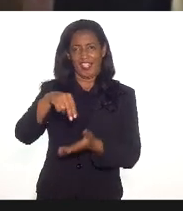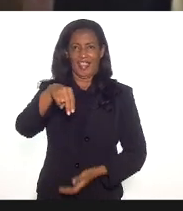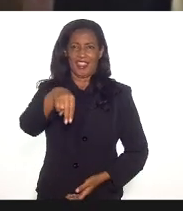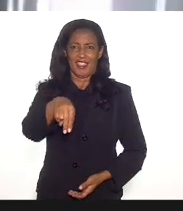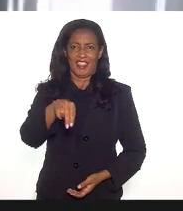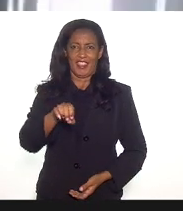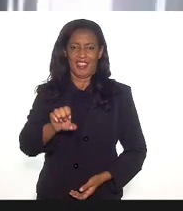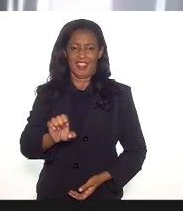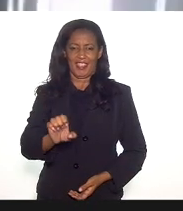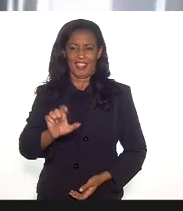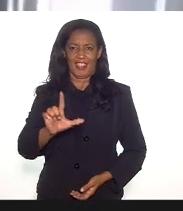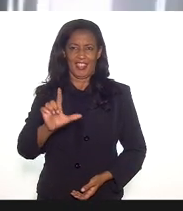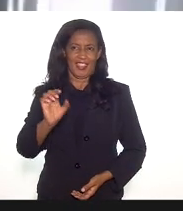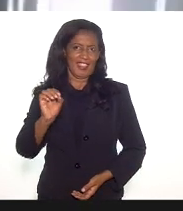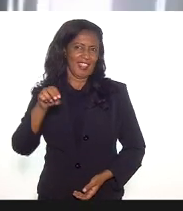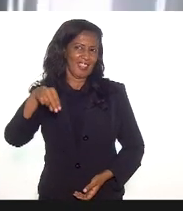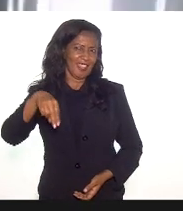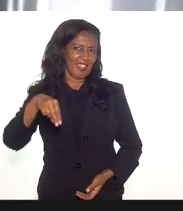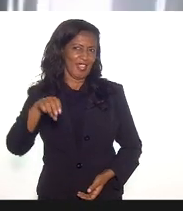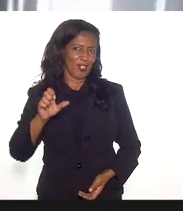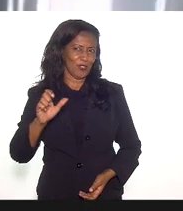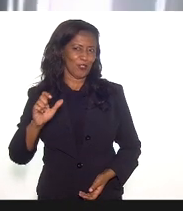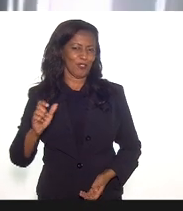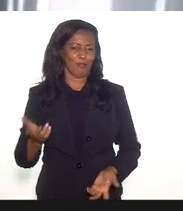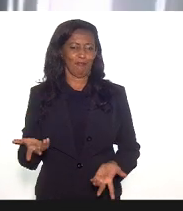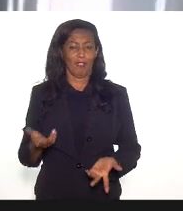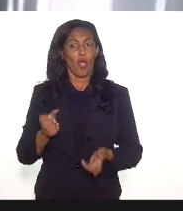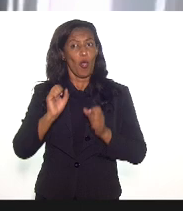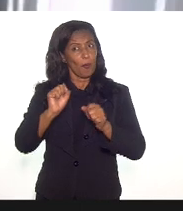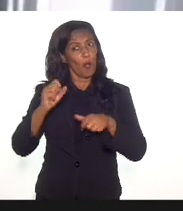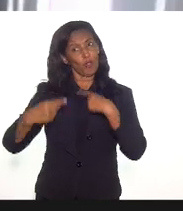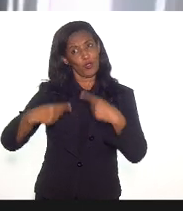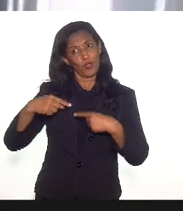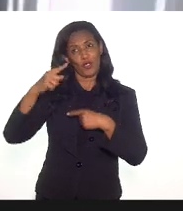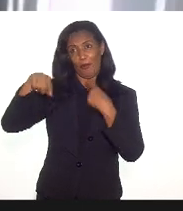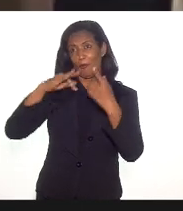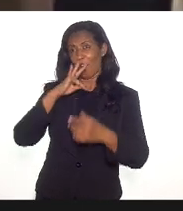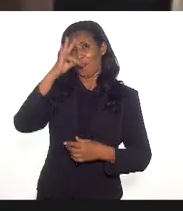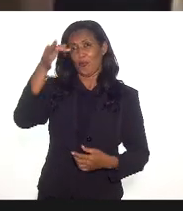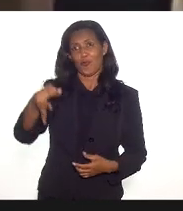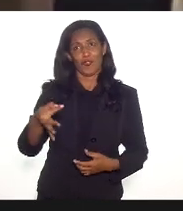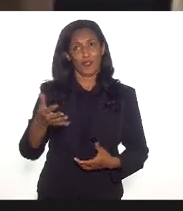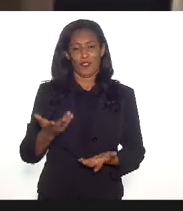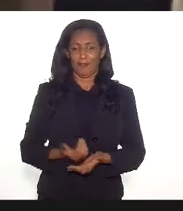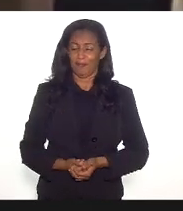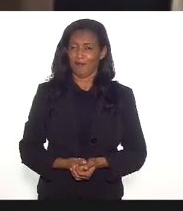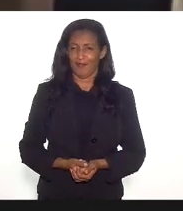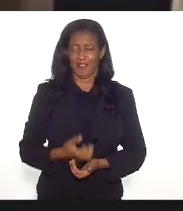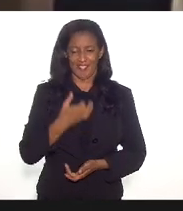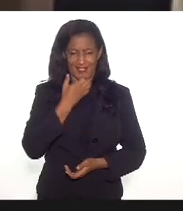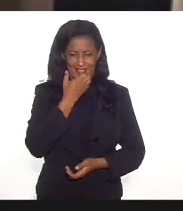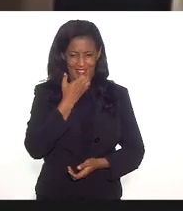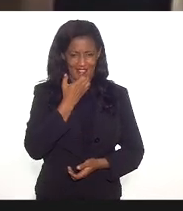Rocha. A não ser que seja um lançamento isso, mas enfim, vamos discutir isso depois. Não, de forma